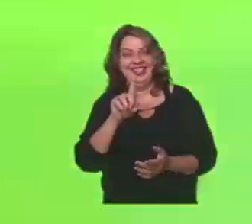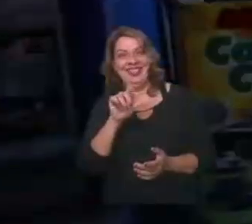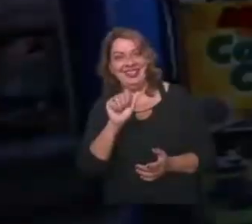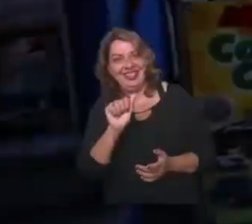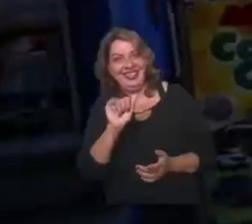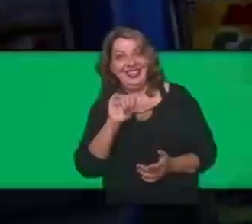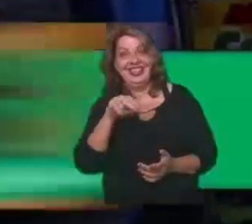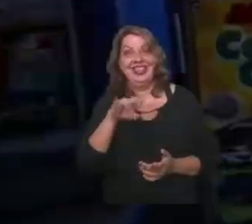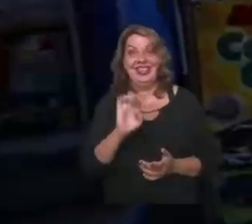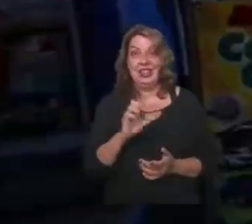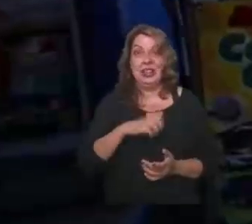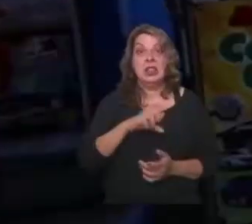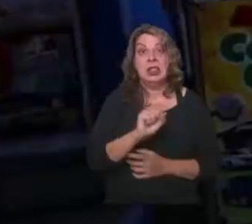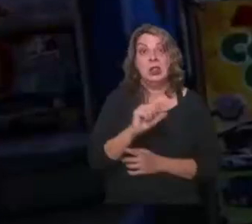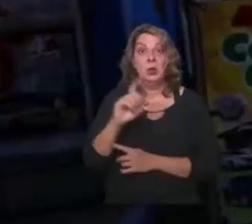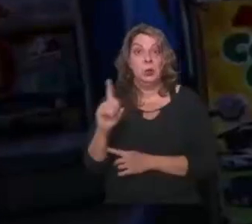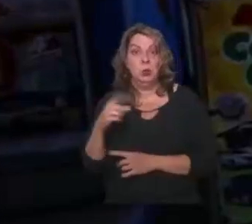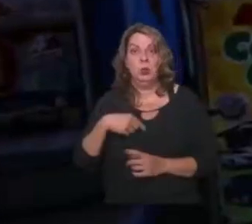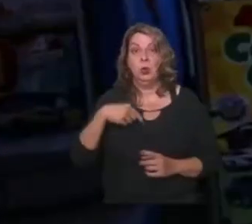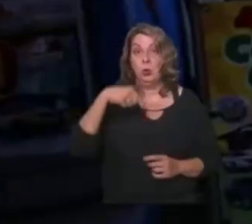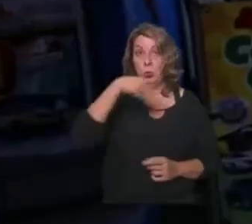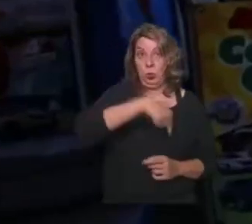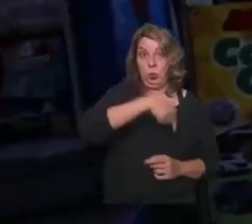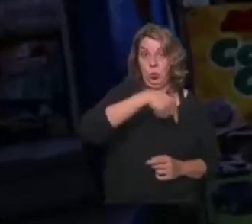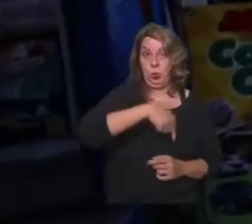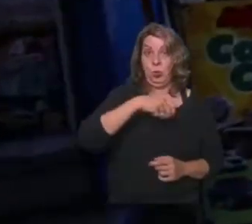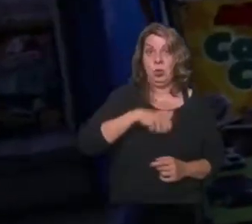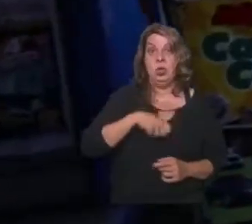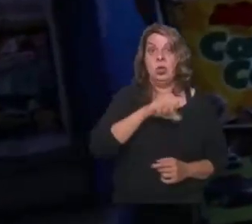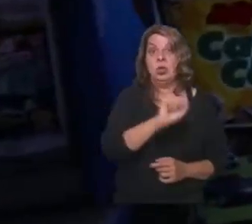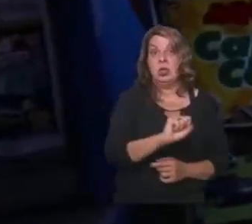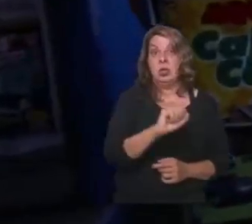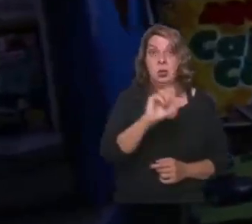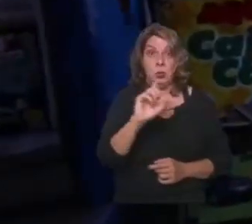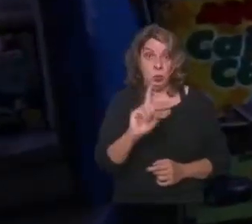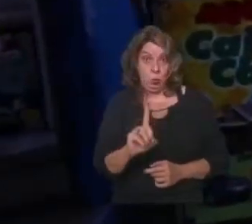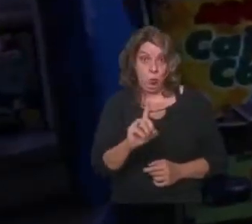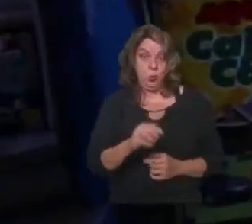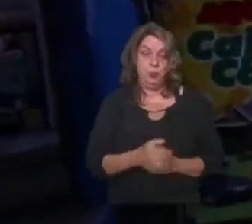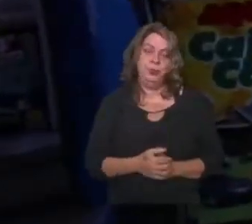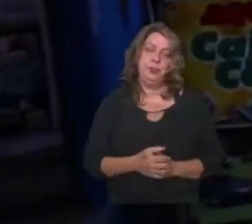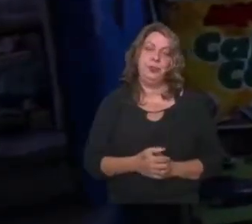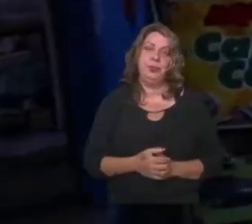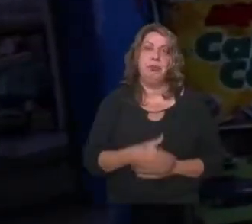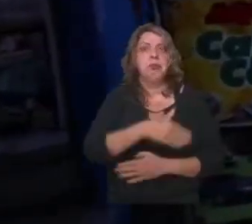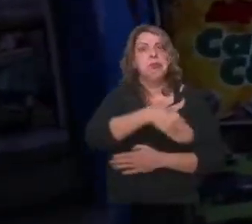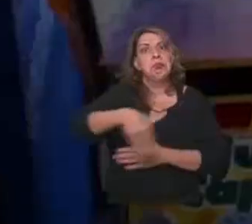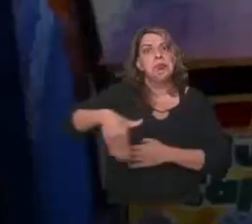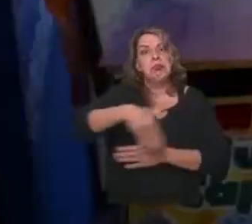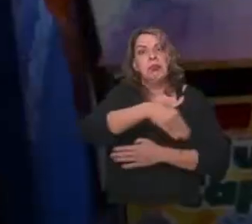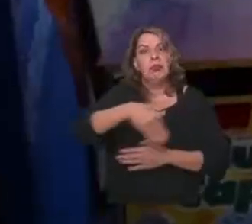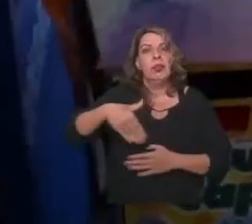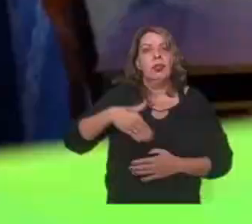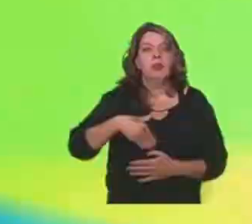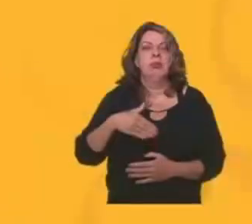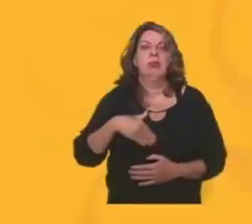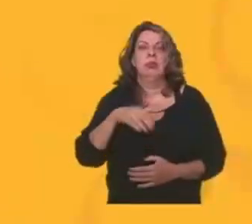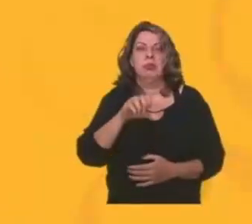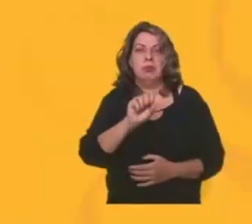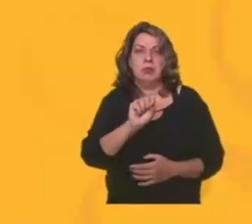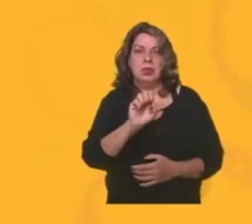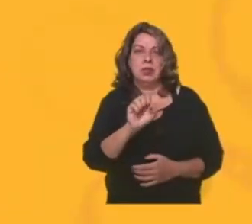Dumont. Eu vendo aqui no ponto do Santos Dumont. É, na Avenida Serafim Bonfim, todo